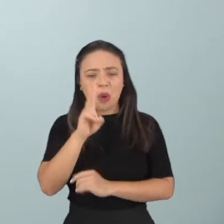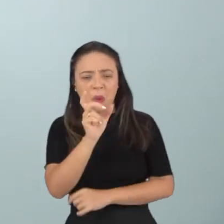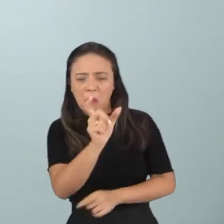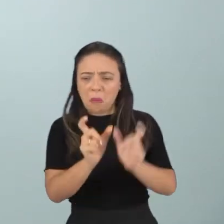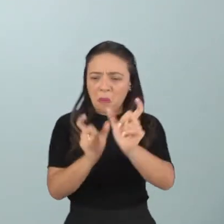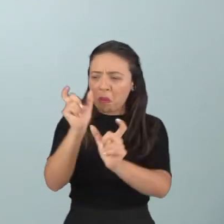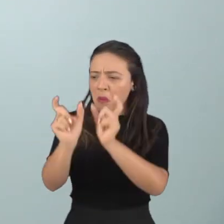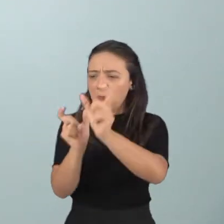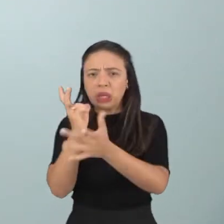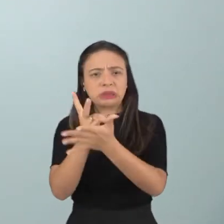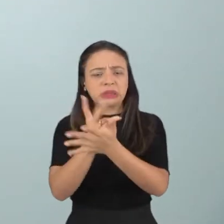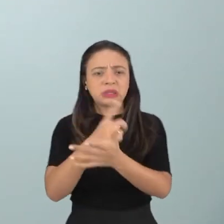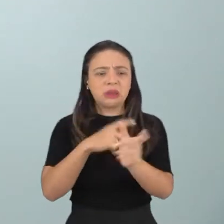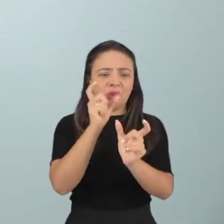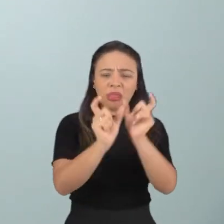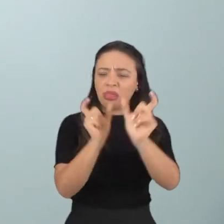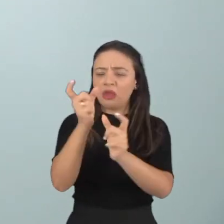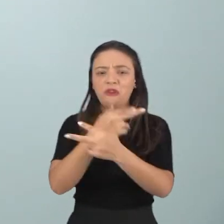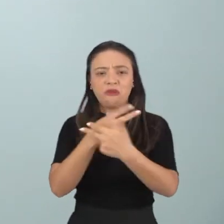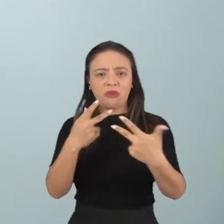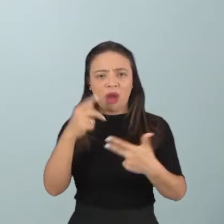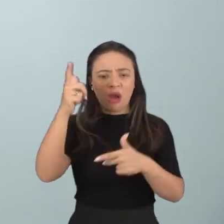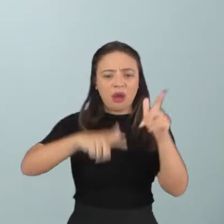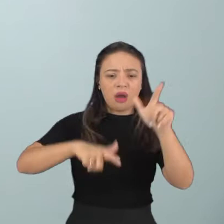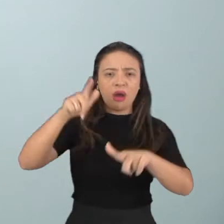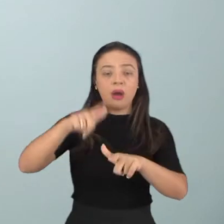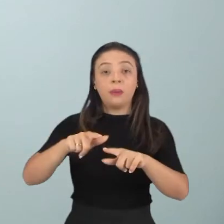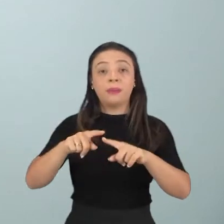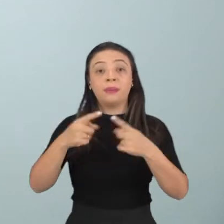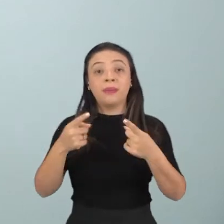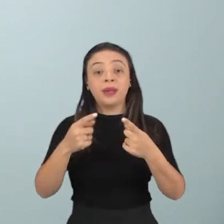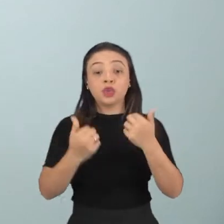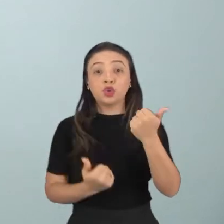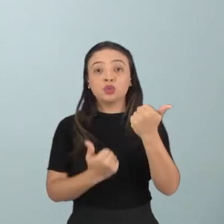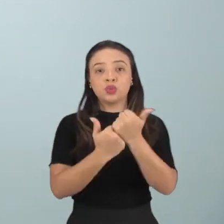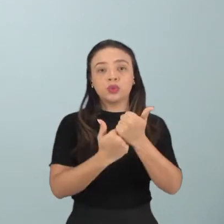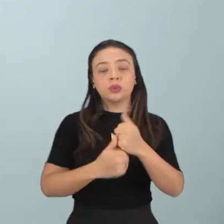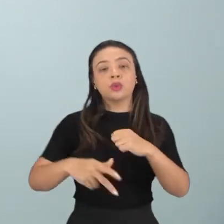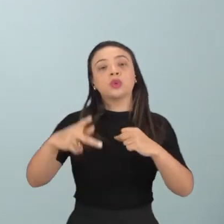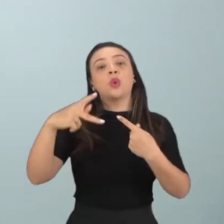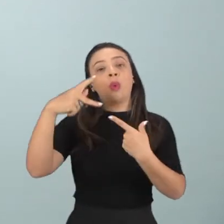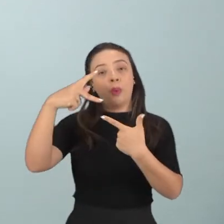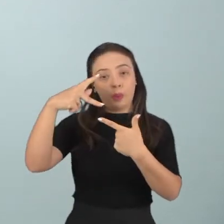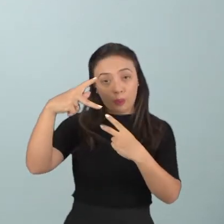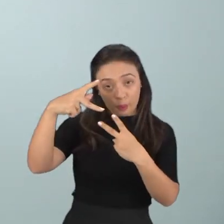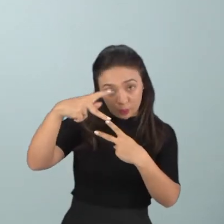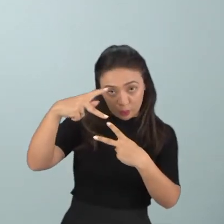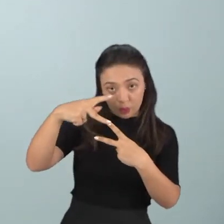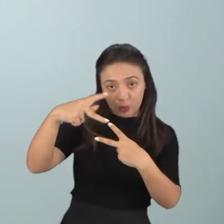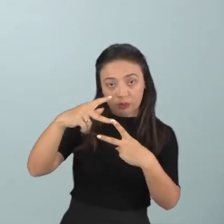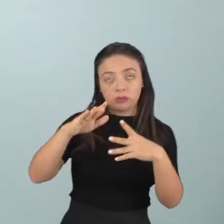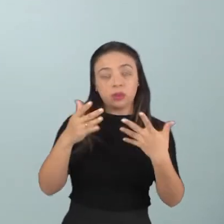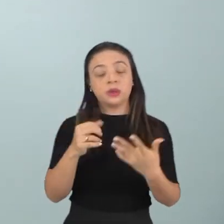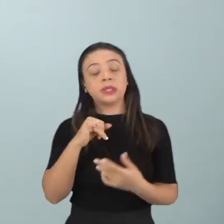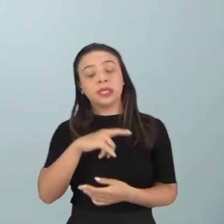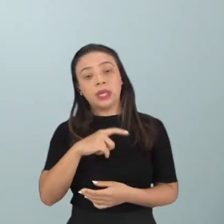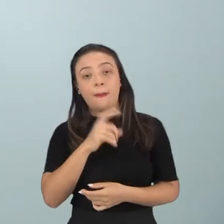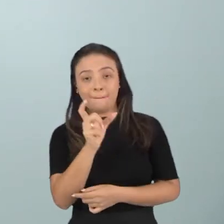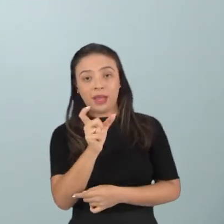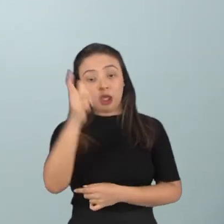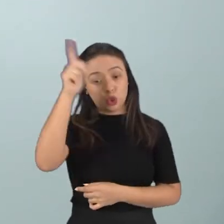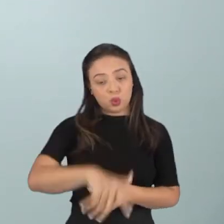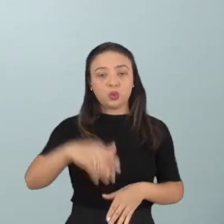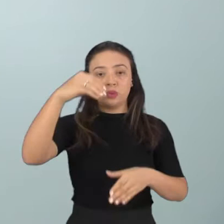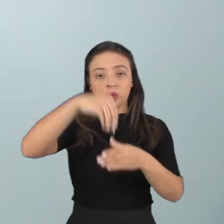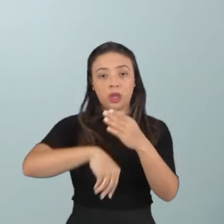palavra é repetida em várias partes esse texto e às vezes Apenas substituída por um pronome Então se essa palavra tá repetido ah dentro do